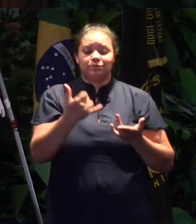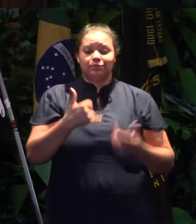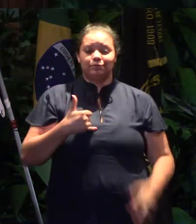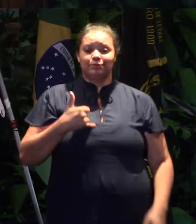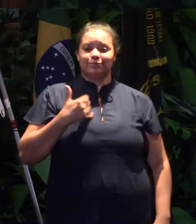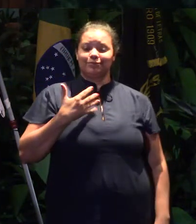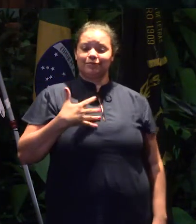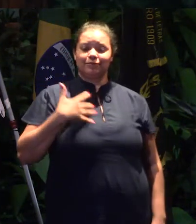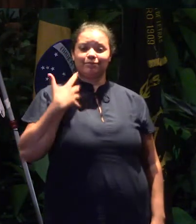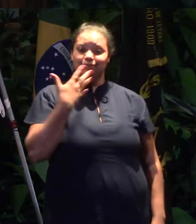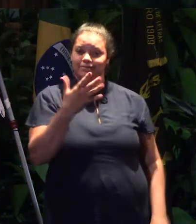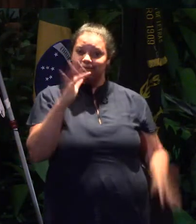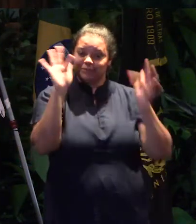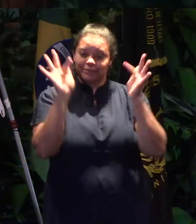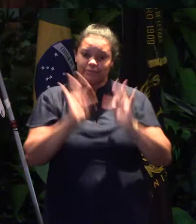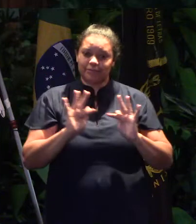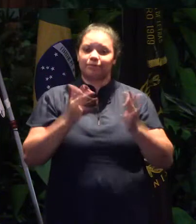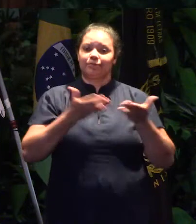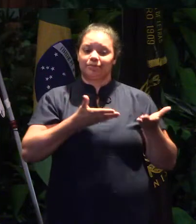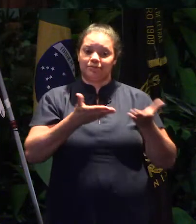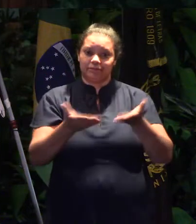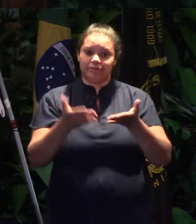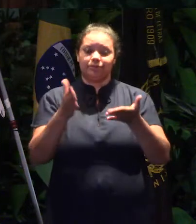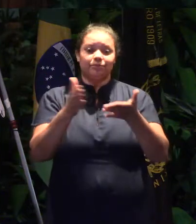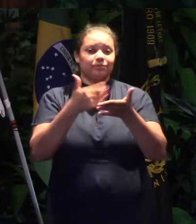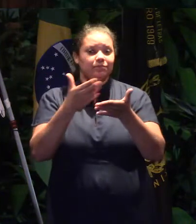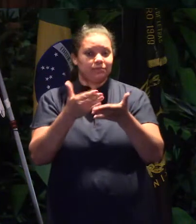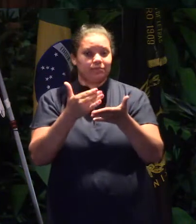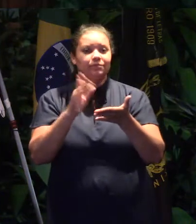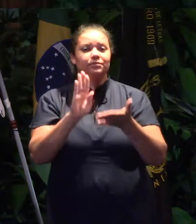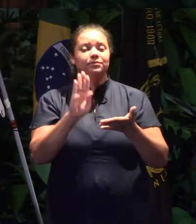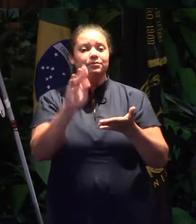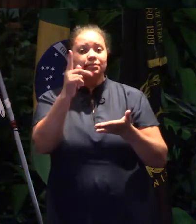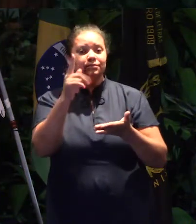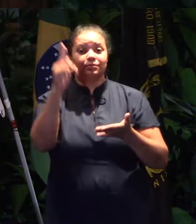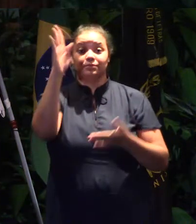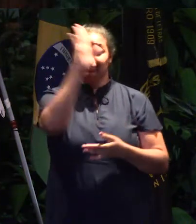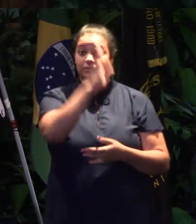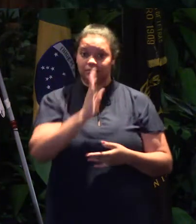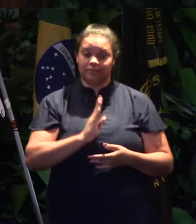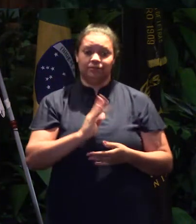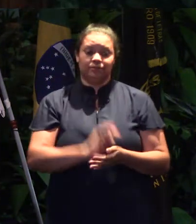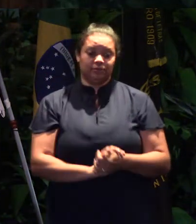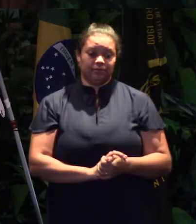estar apresentando aos leitores de Belo Horizonte e do Brasil.